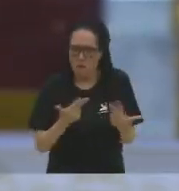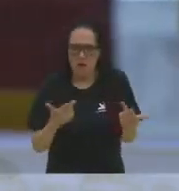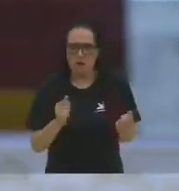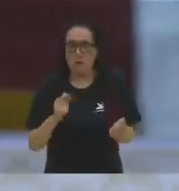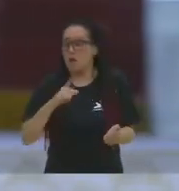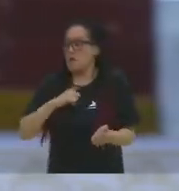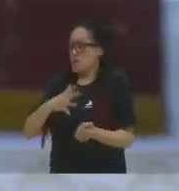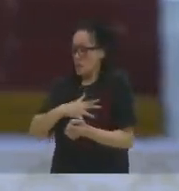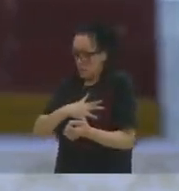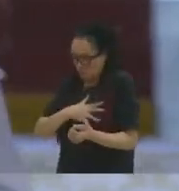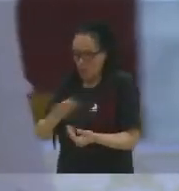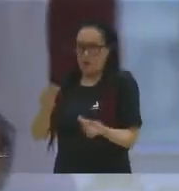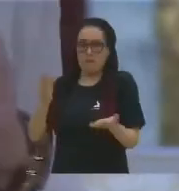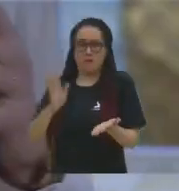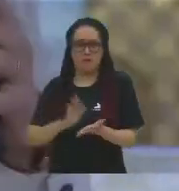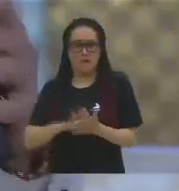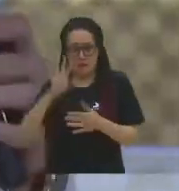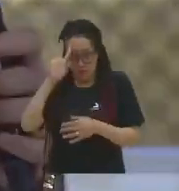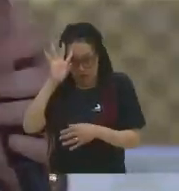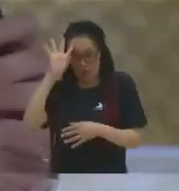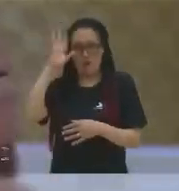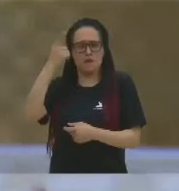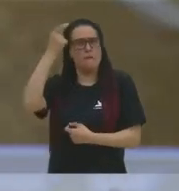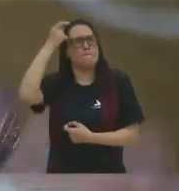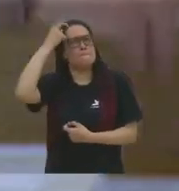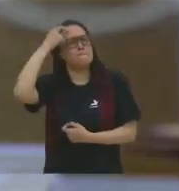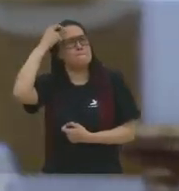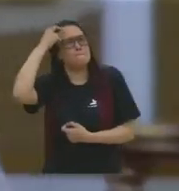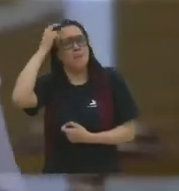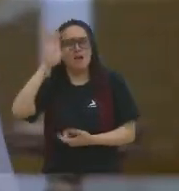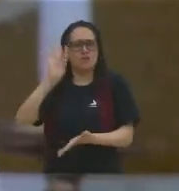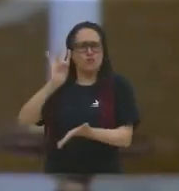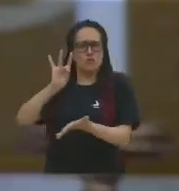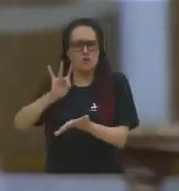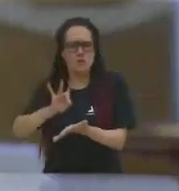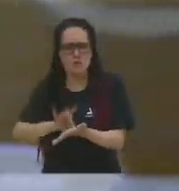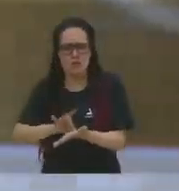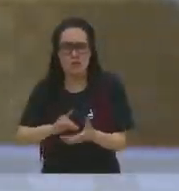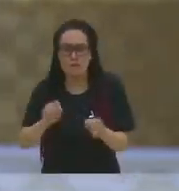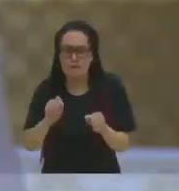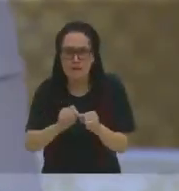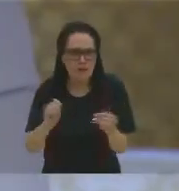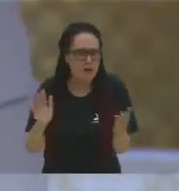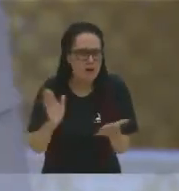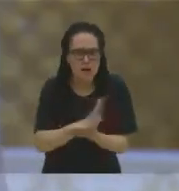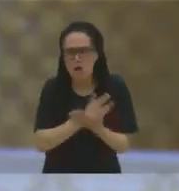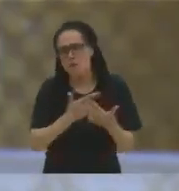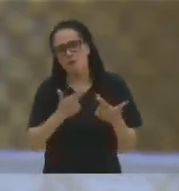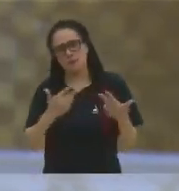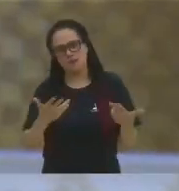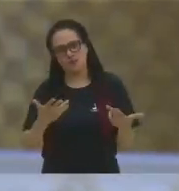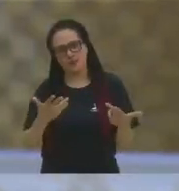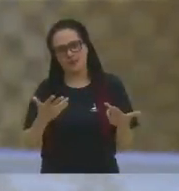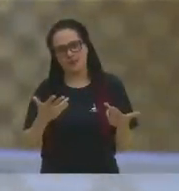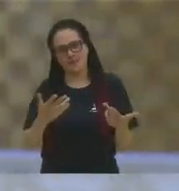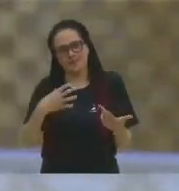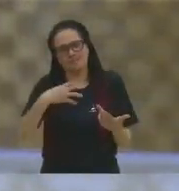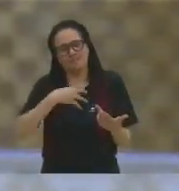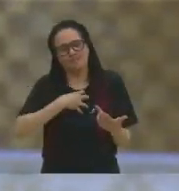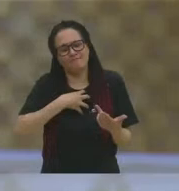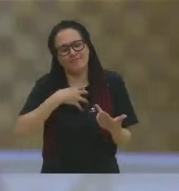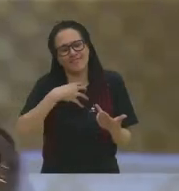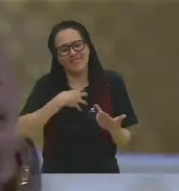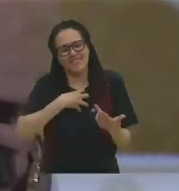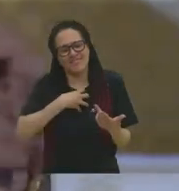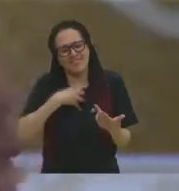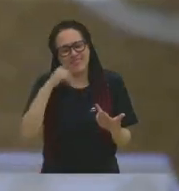filho. Resolve na tua mente ou na realidade, ou faça alguma coisa que te faça dar os passos